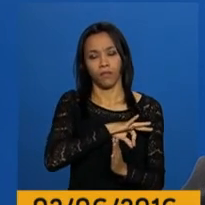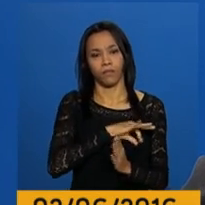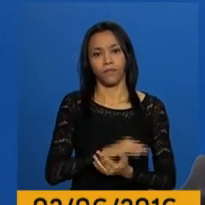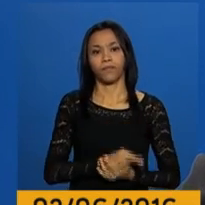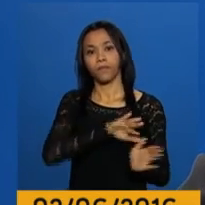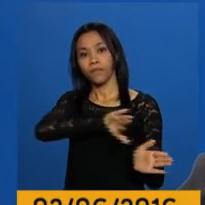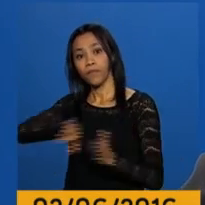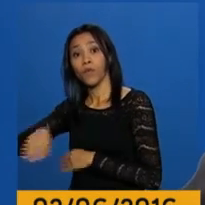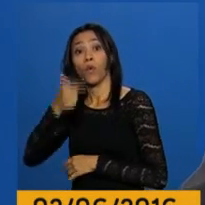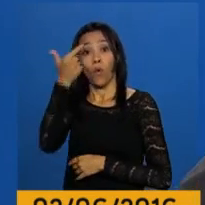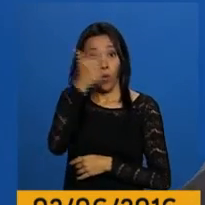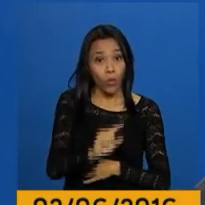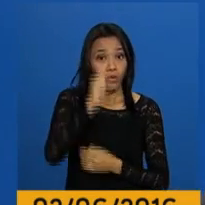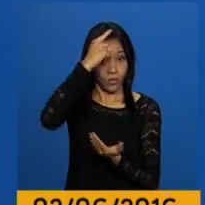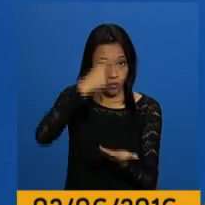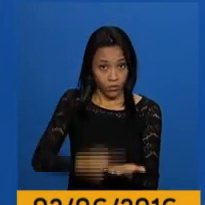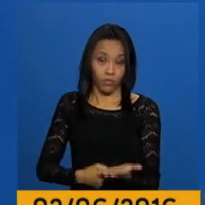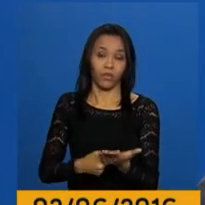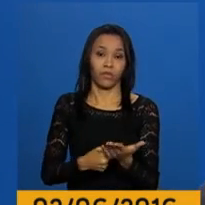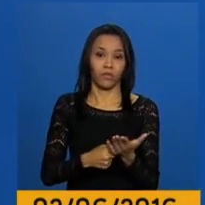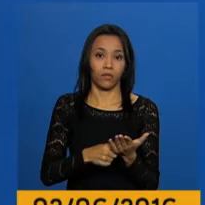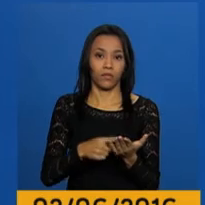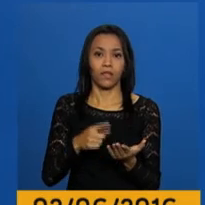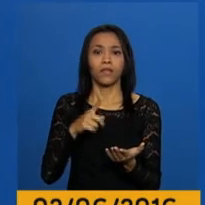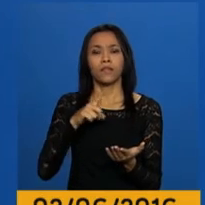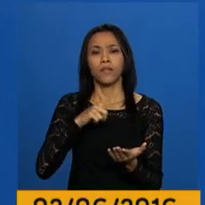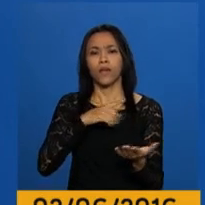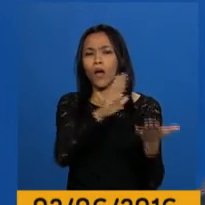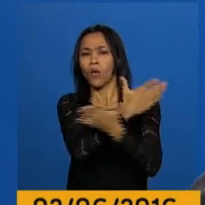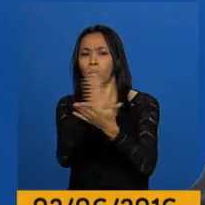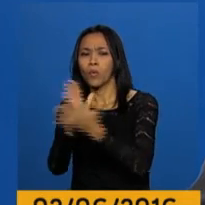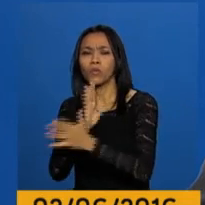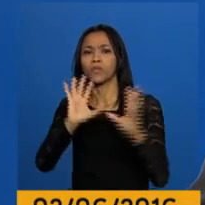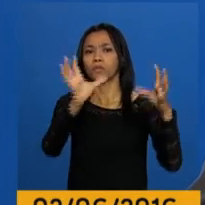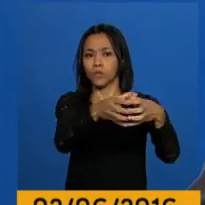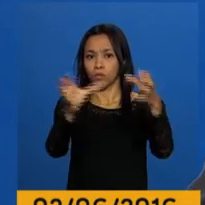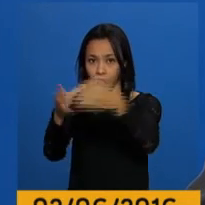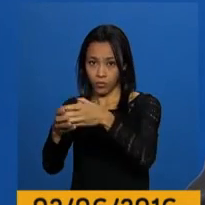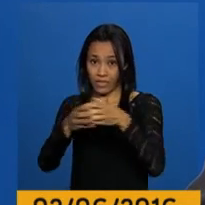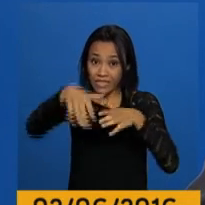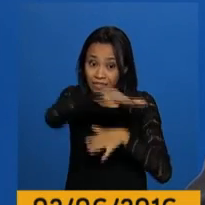O outro tipo de acordo envolve algumas carreiras do ciclo de gestão